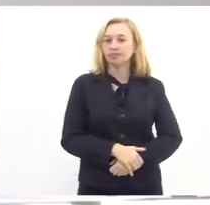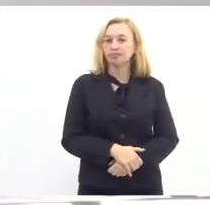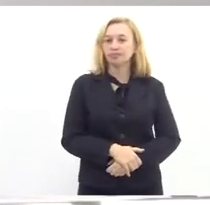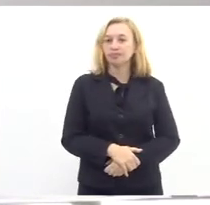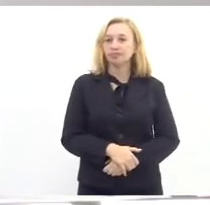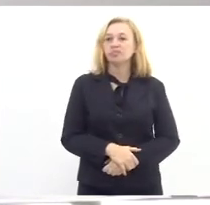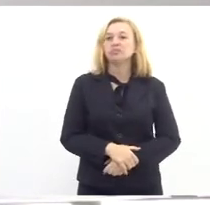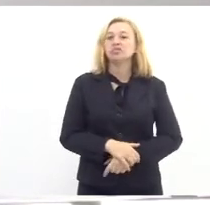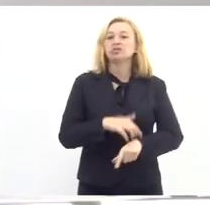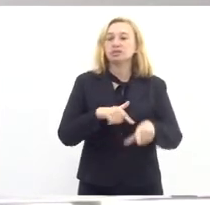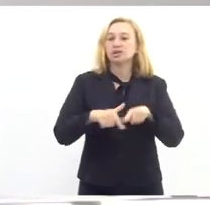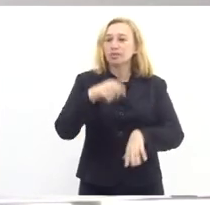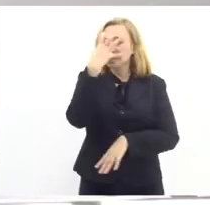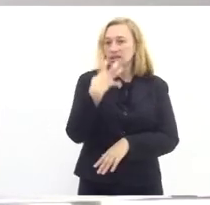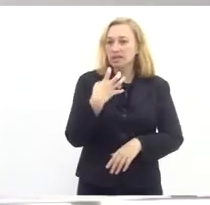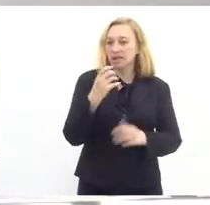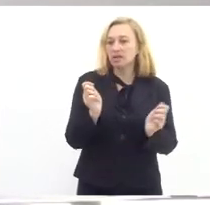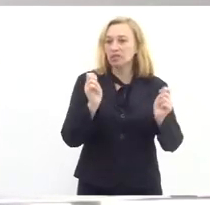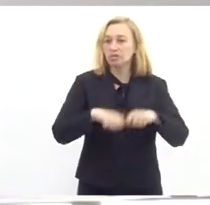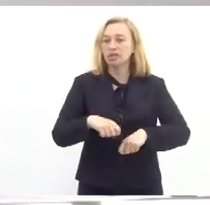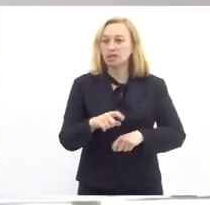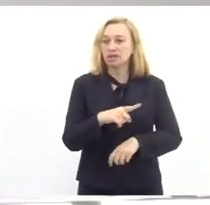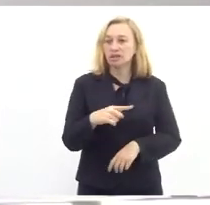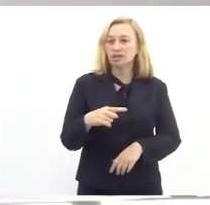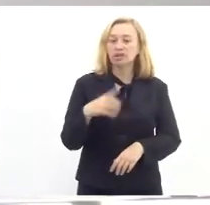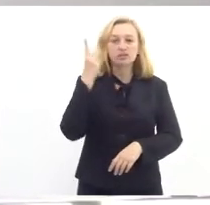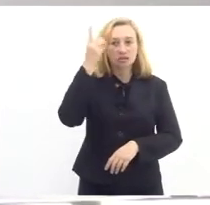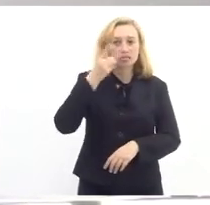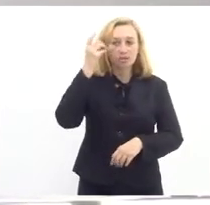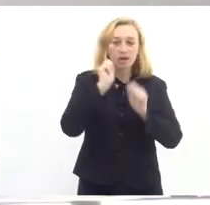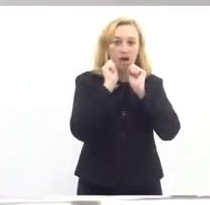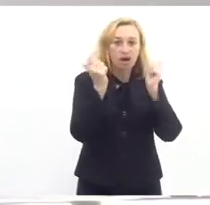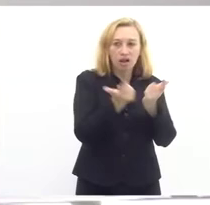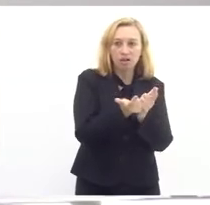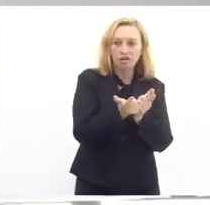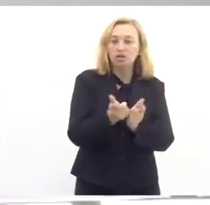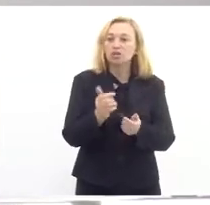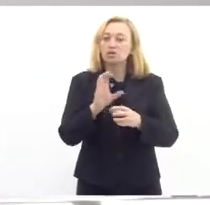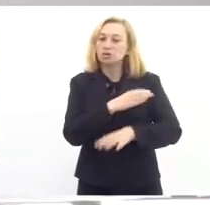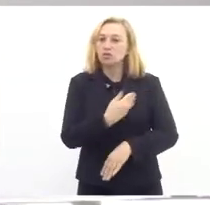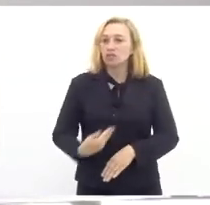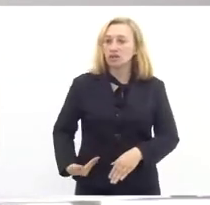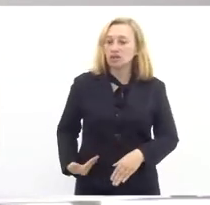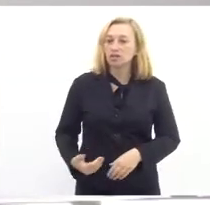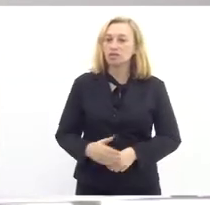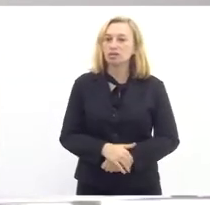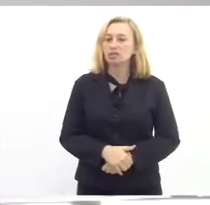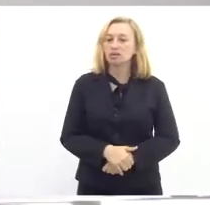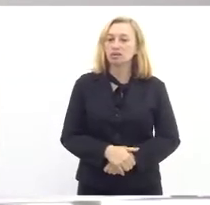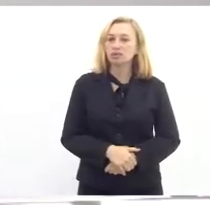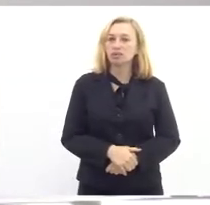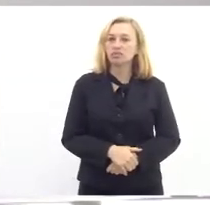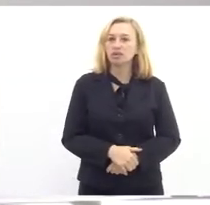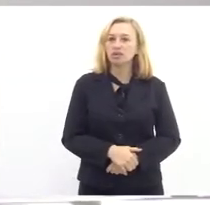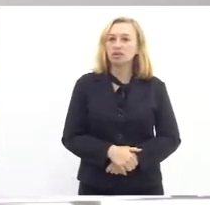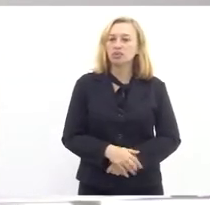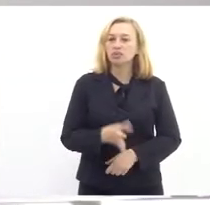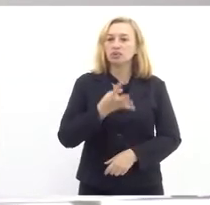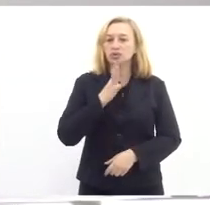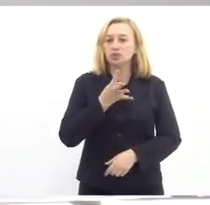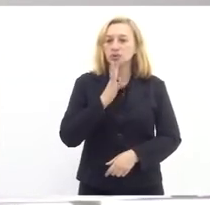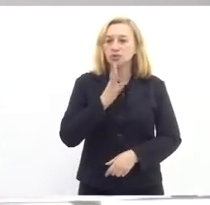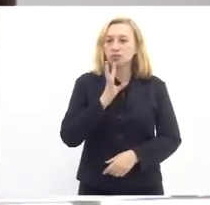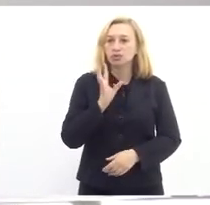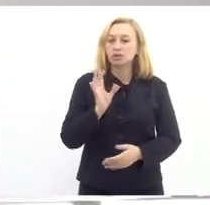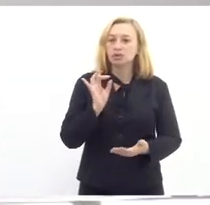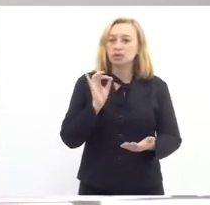Através do trabalho sério e competente desse parlamento, da Assembleia Legislativa, é que o governador parece que tomou conhecimento do fato real que